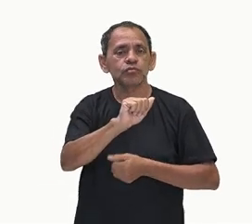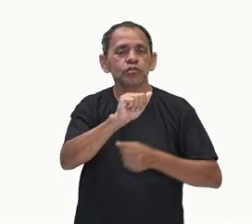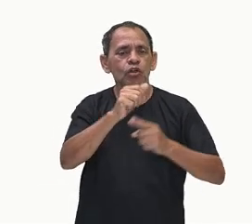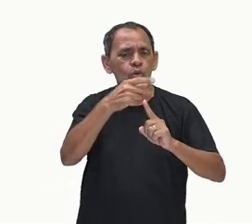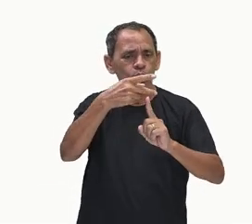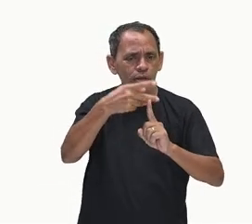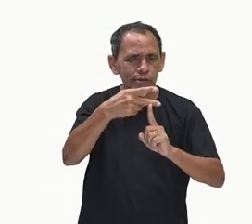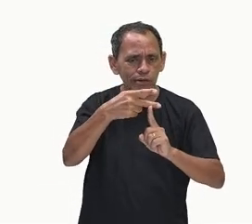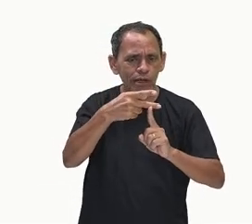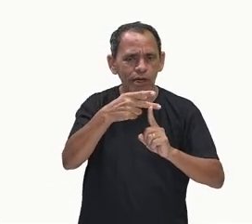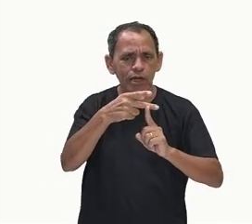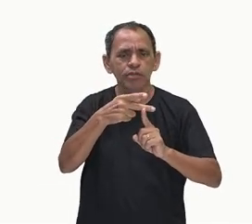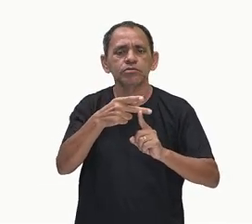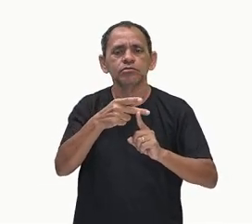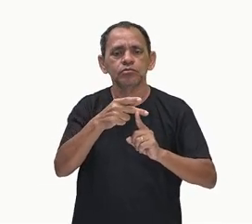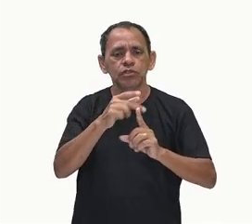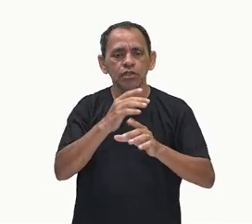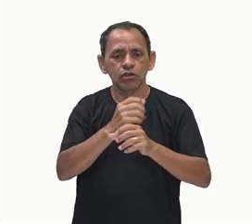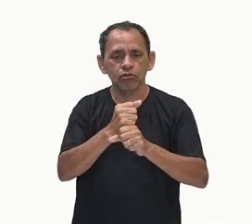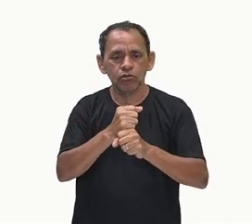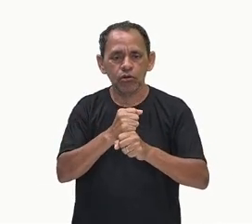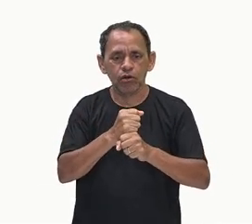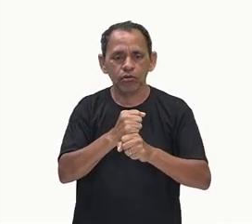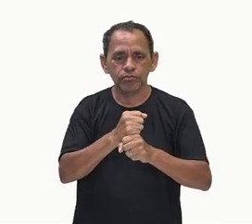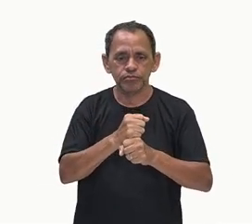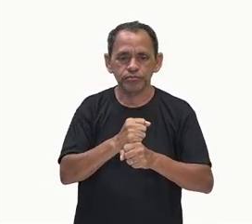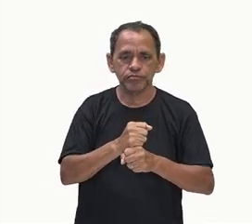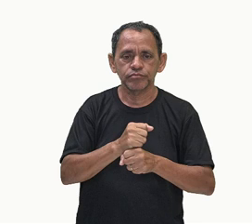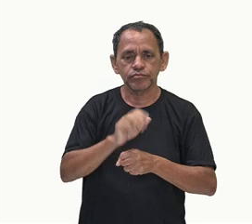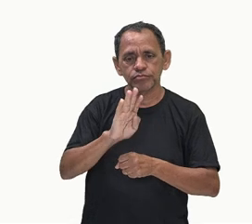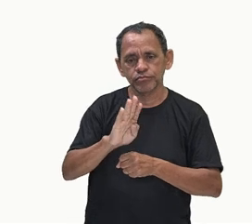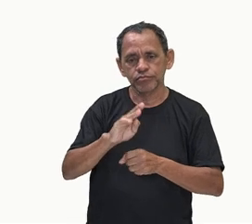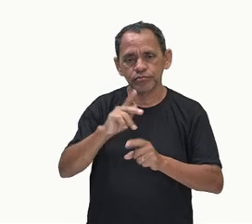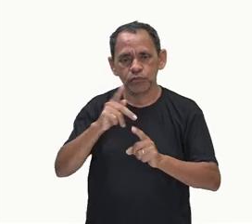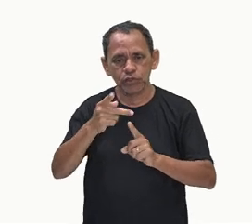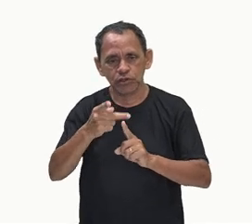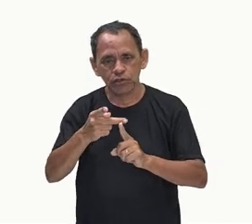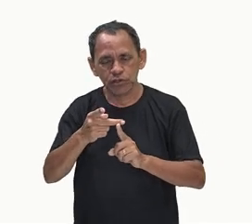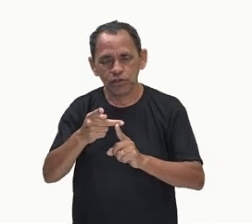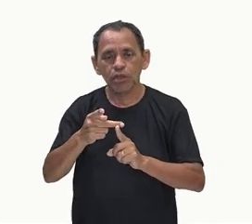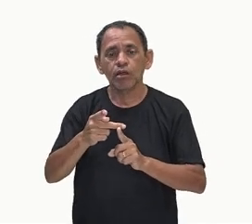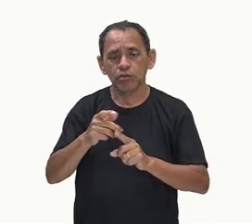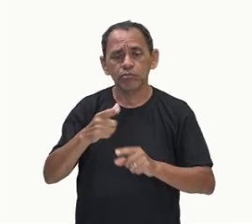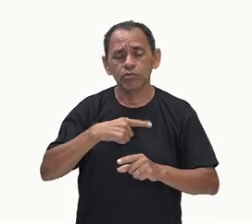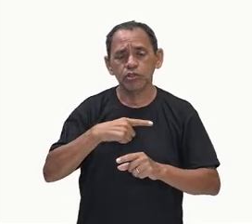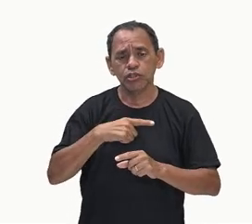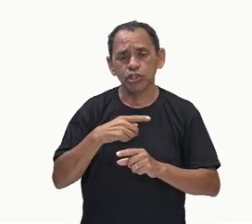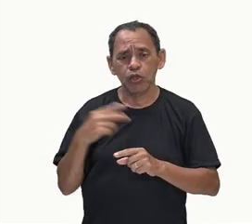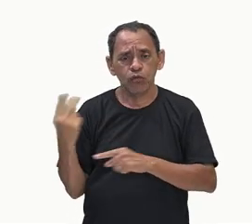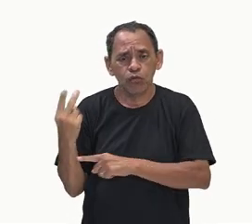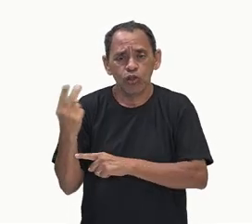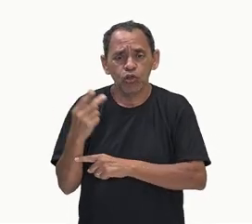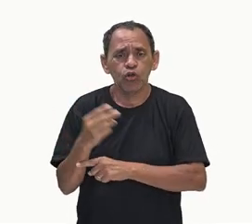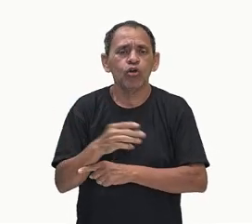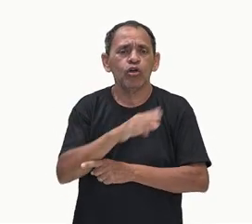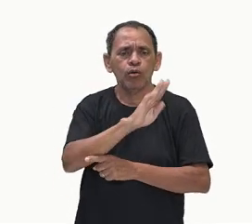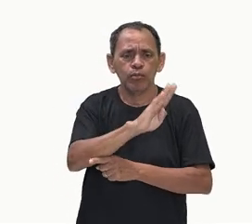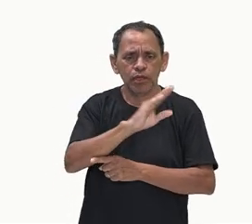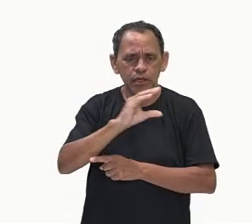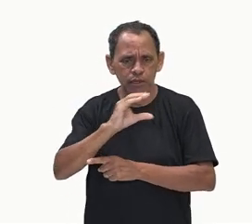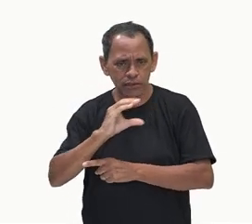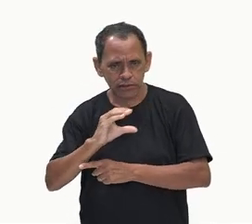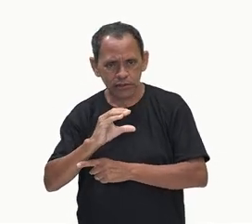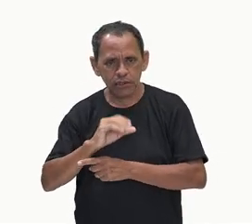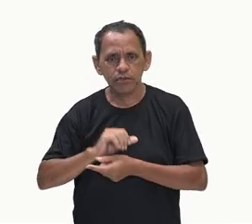C qu a gente tem o valor de b e de C que são 5 e 12